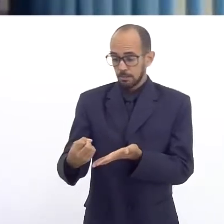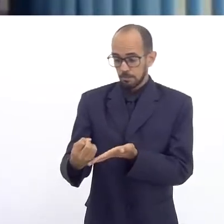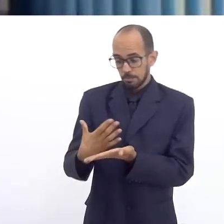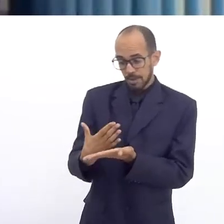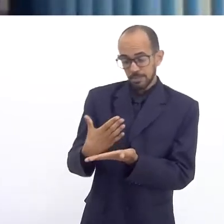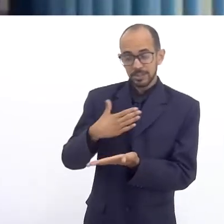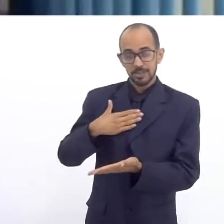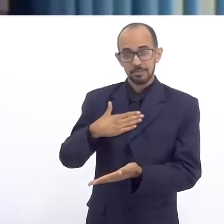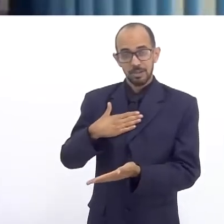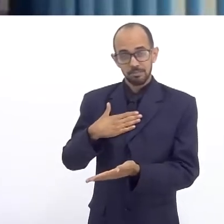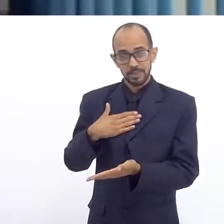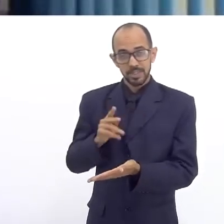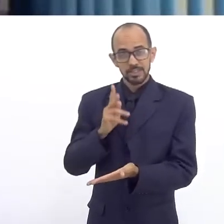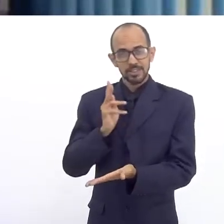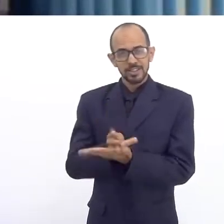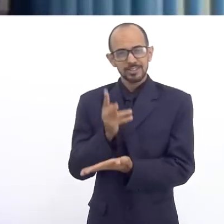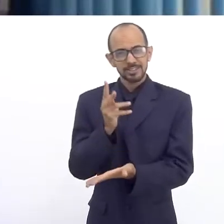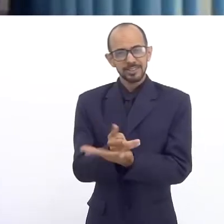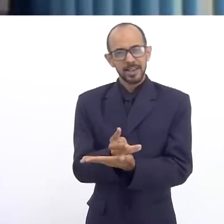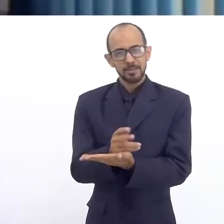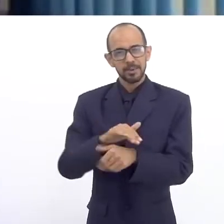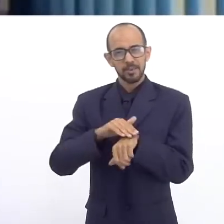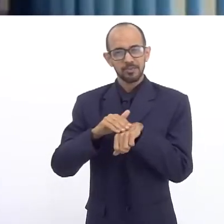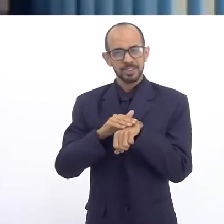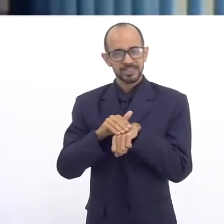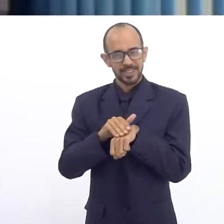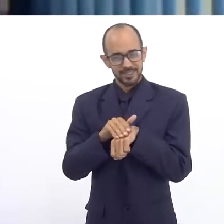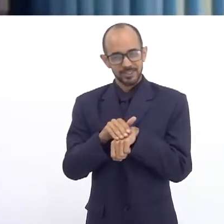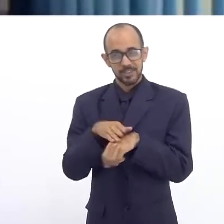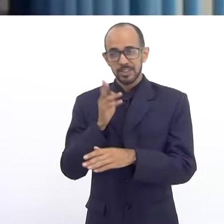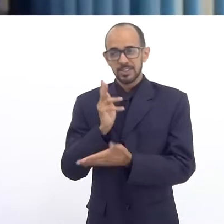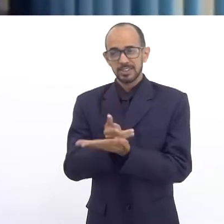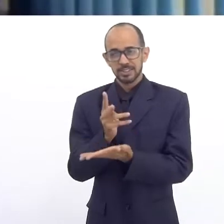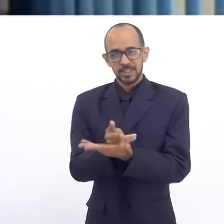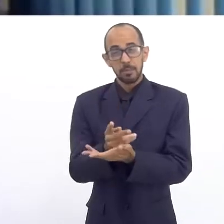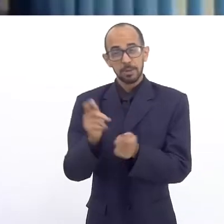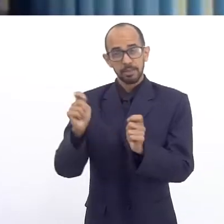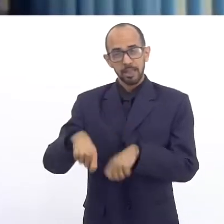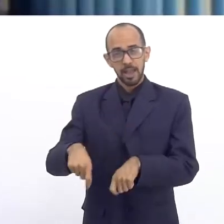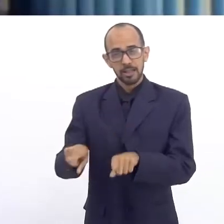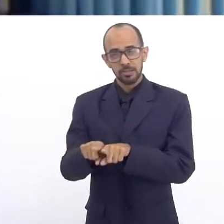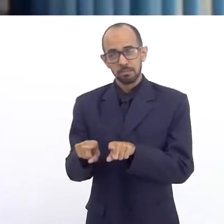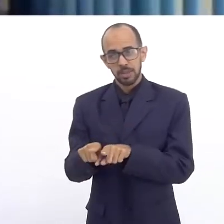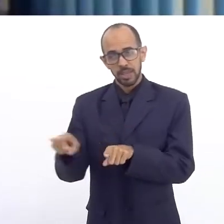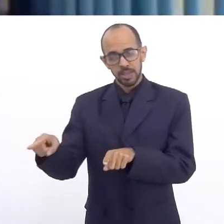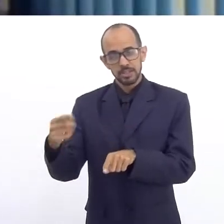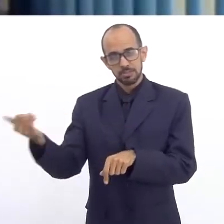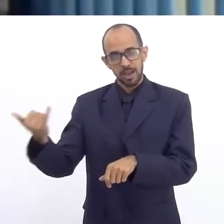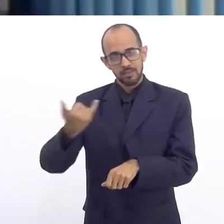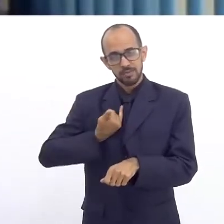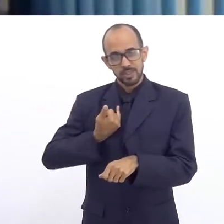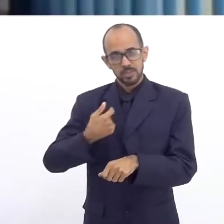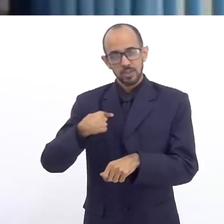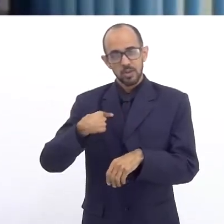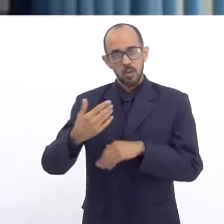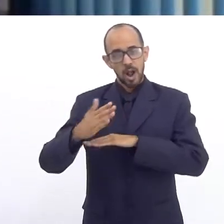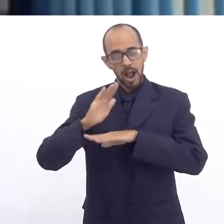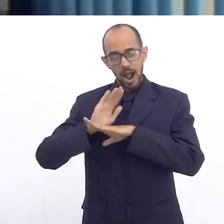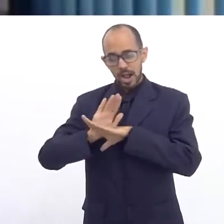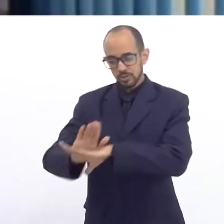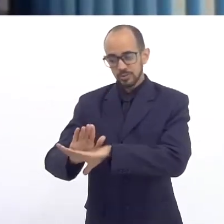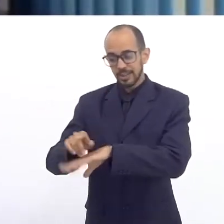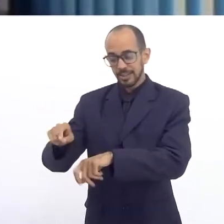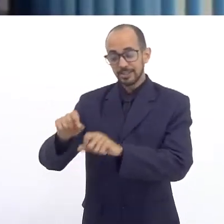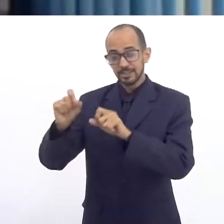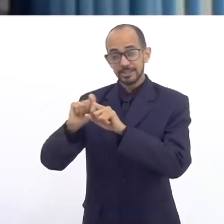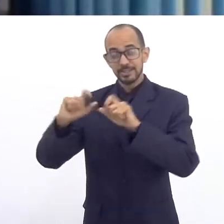se correspondem comigo, a gente está sempre se falando, e toda vez que eles podem, eles me dizem que eu ajudei